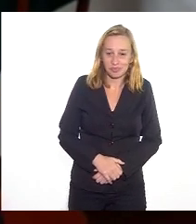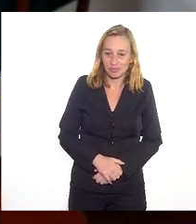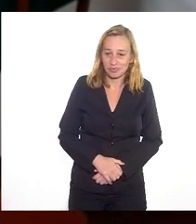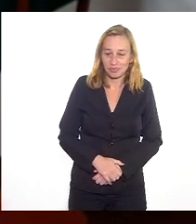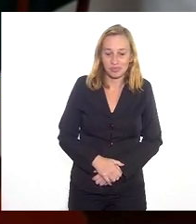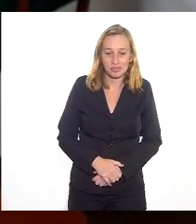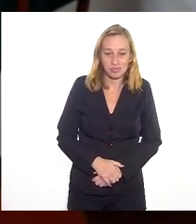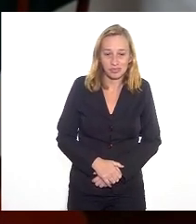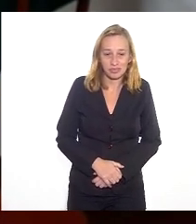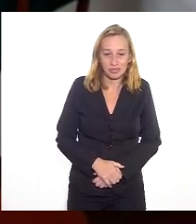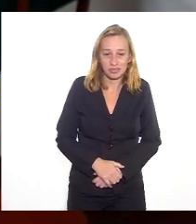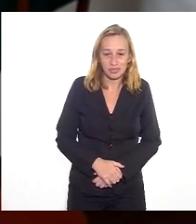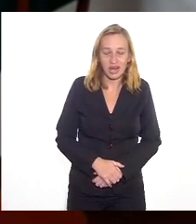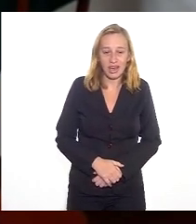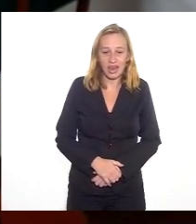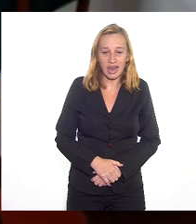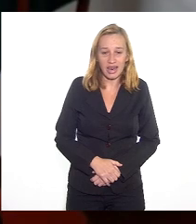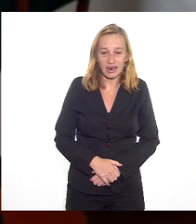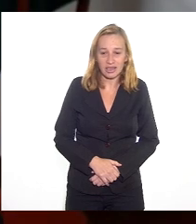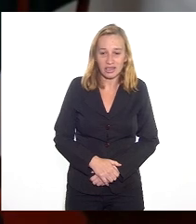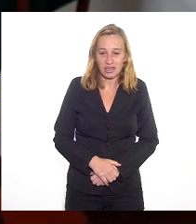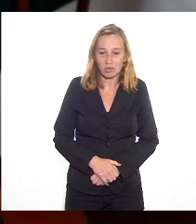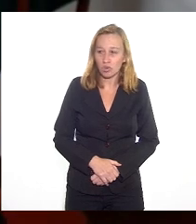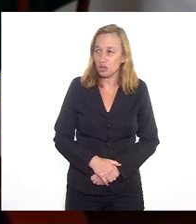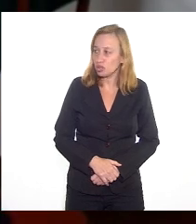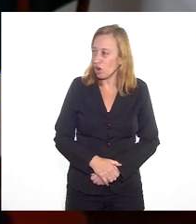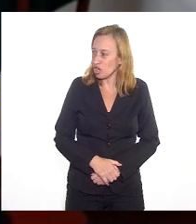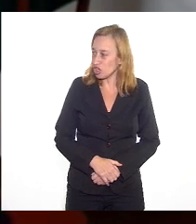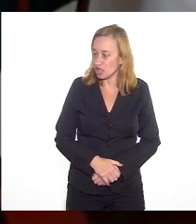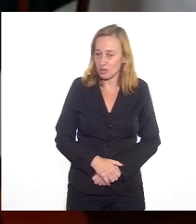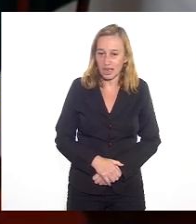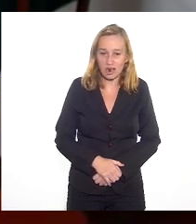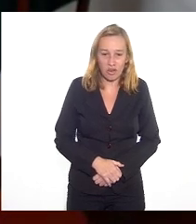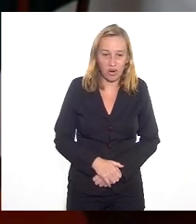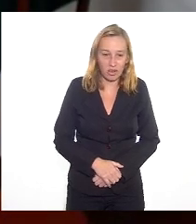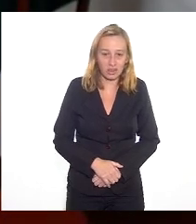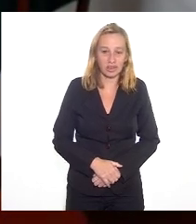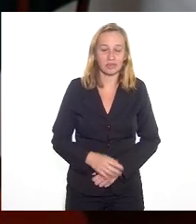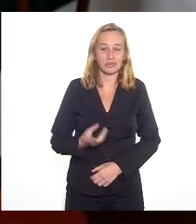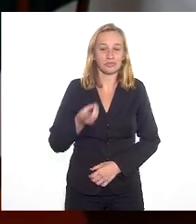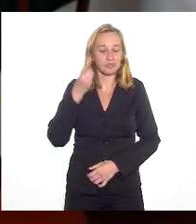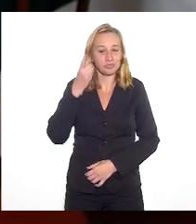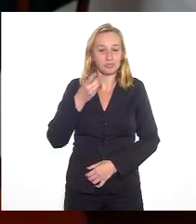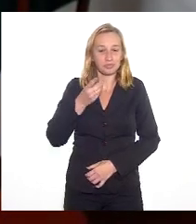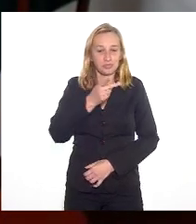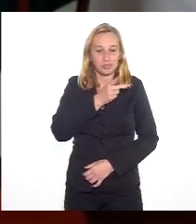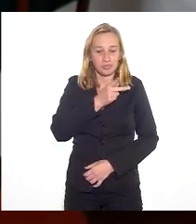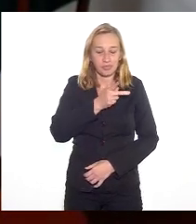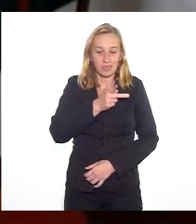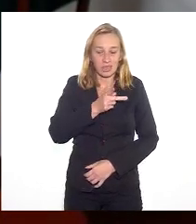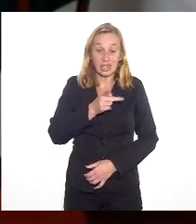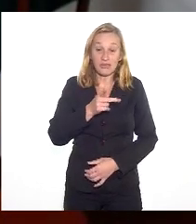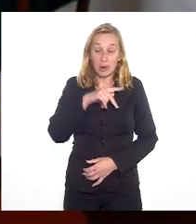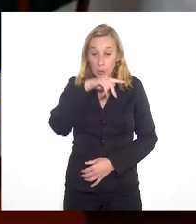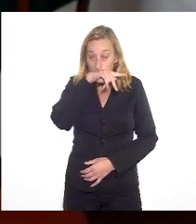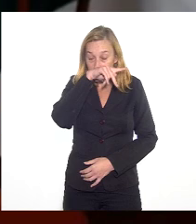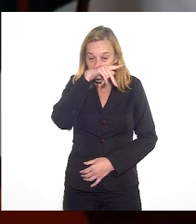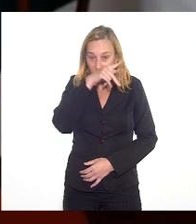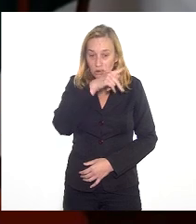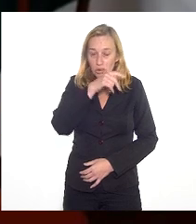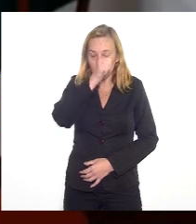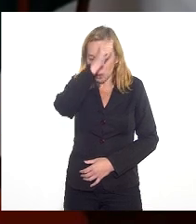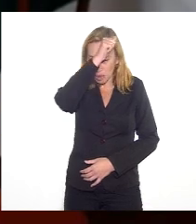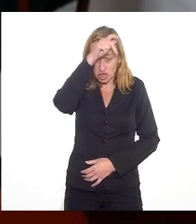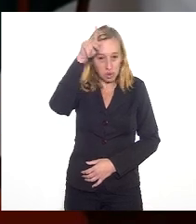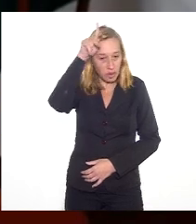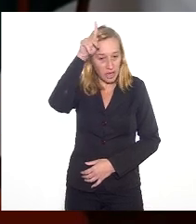César. O prefeito Washington Reis, na reunião do Conselho Deliberativo da